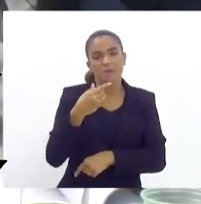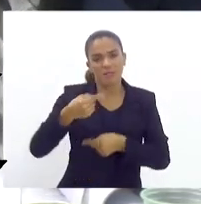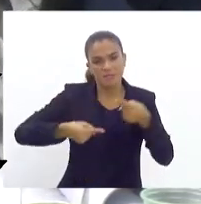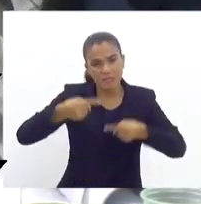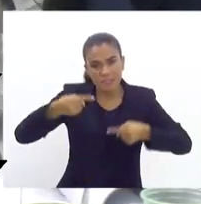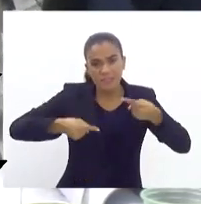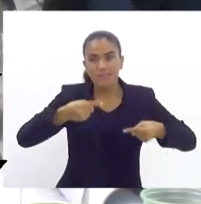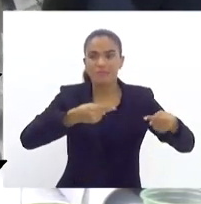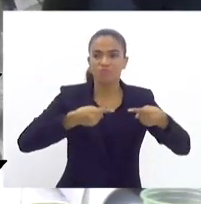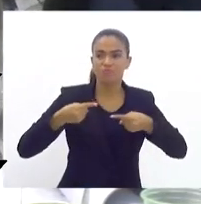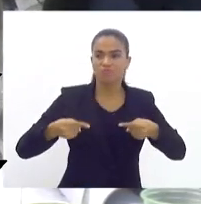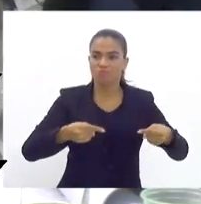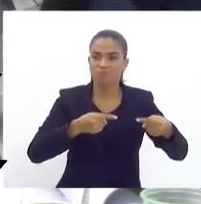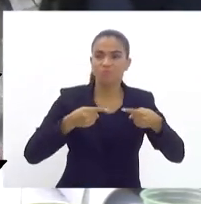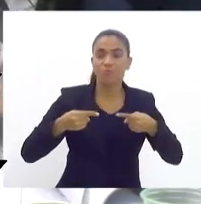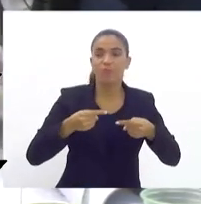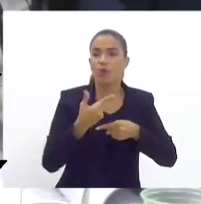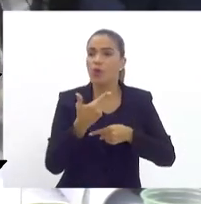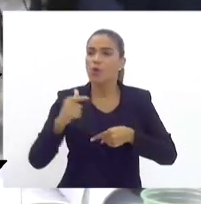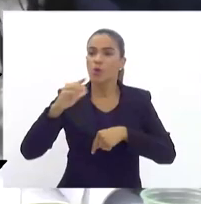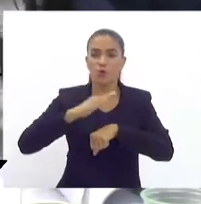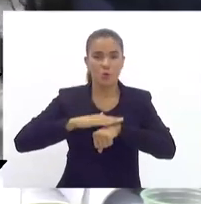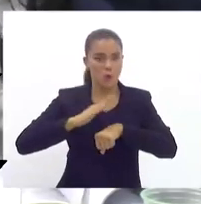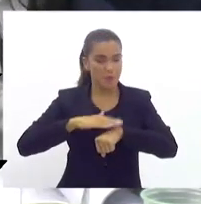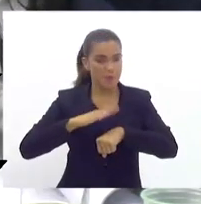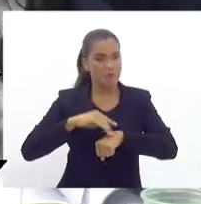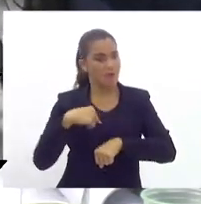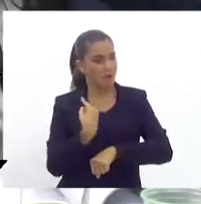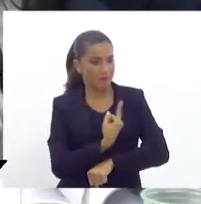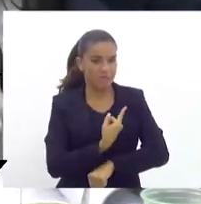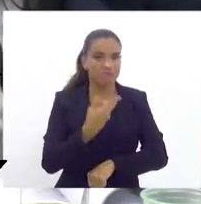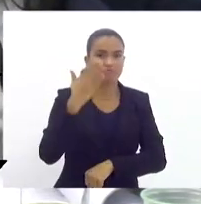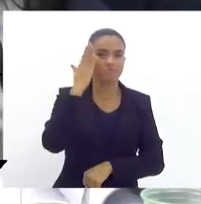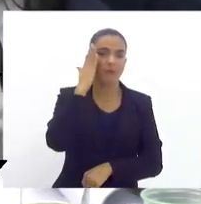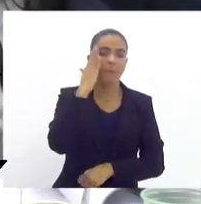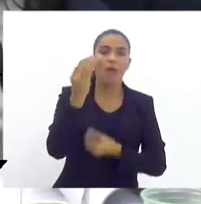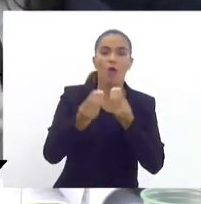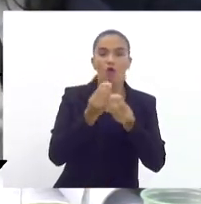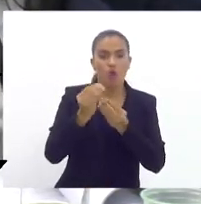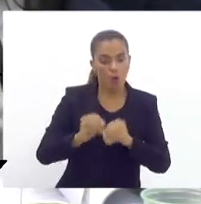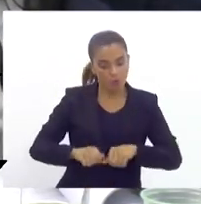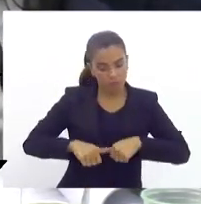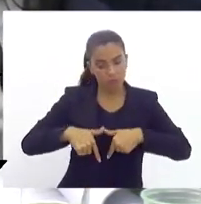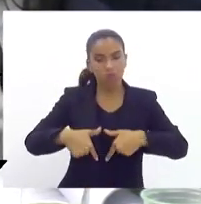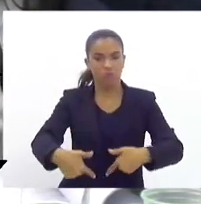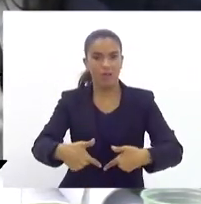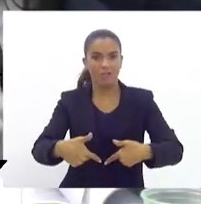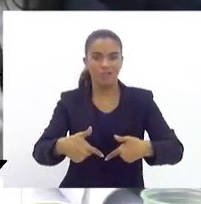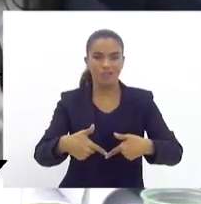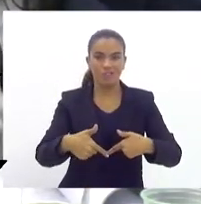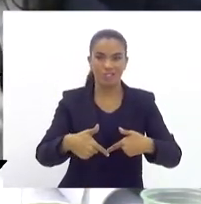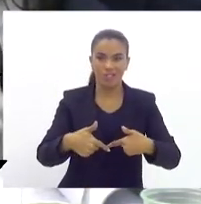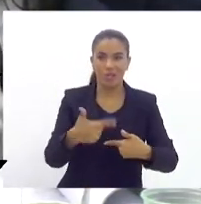discussão para, em outros momentos, a gente já saber como agir